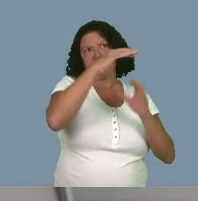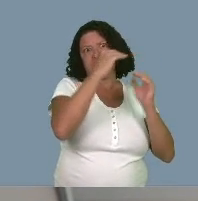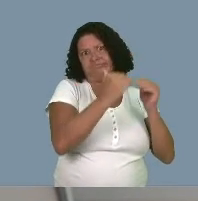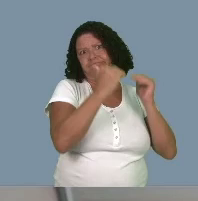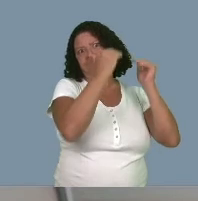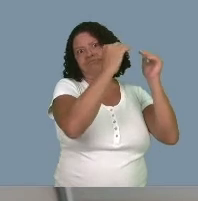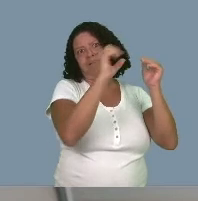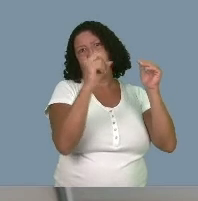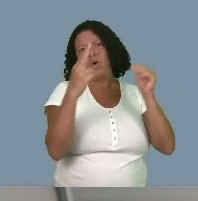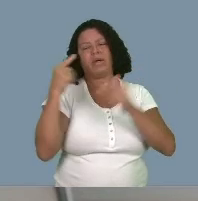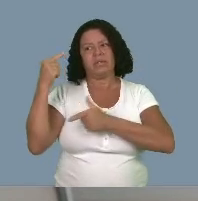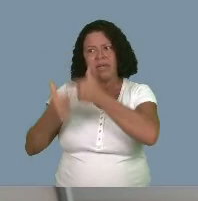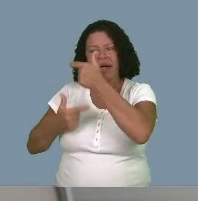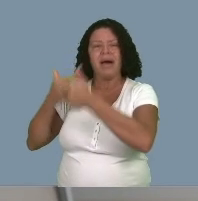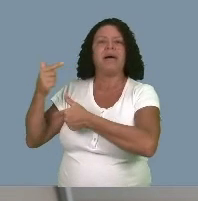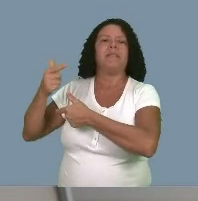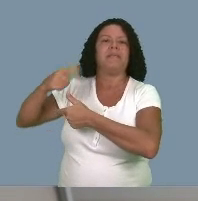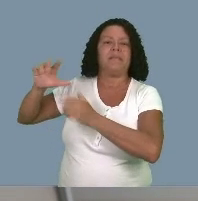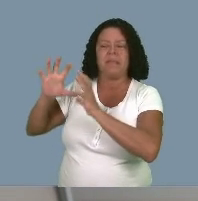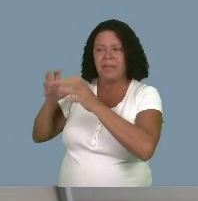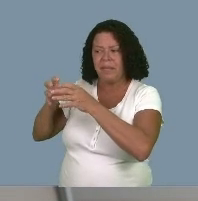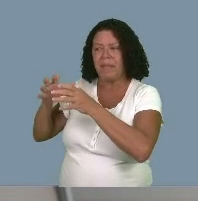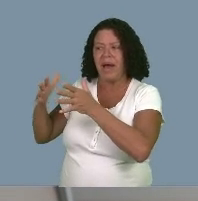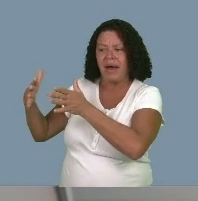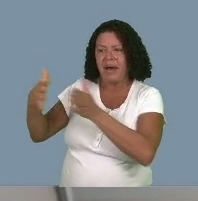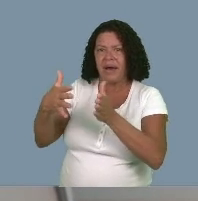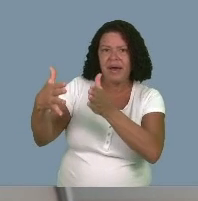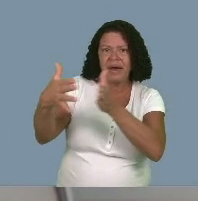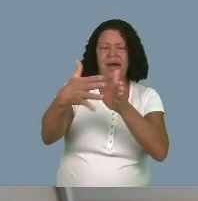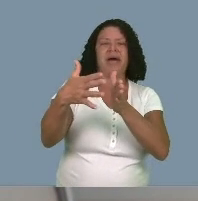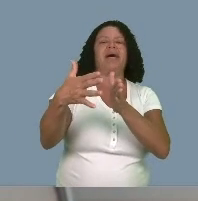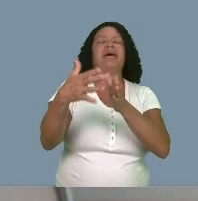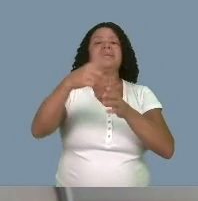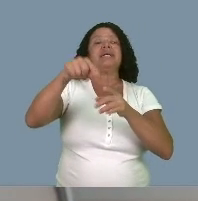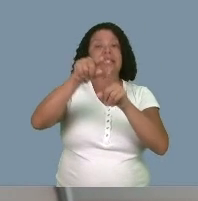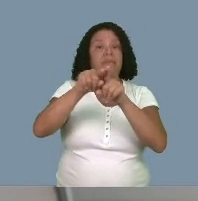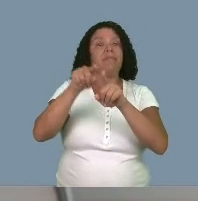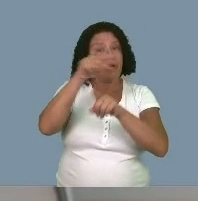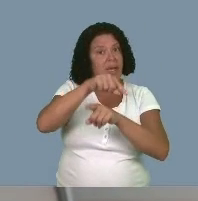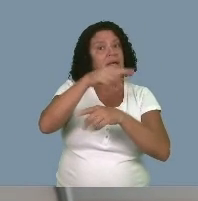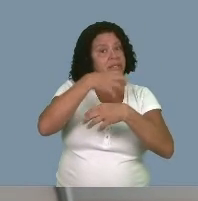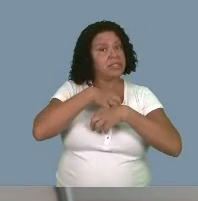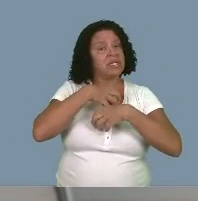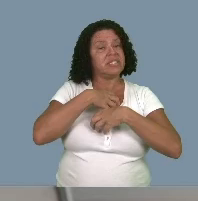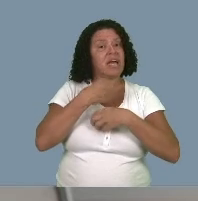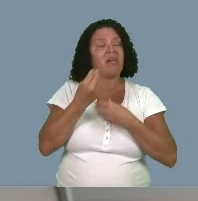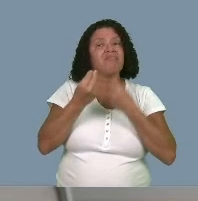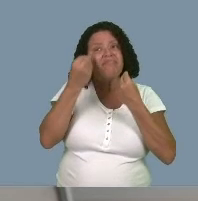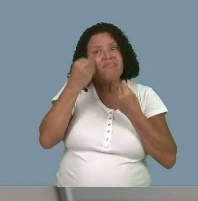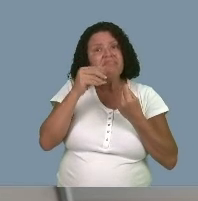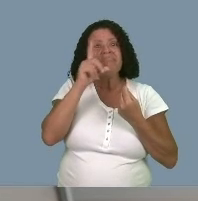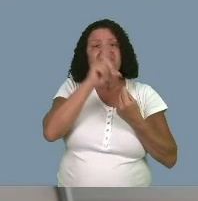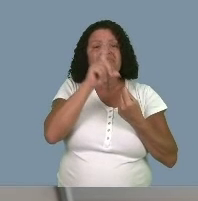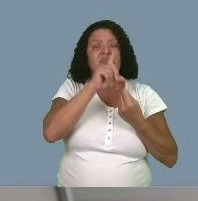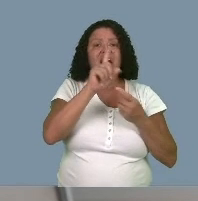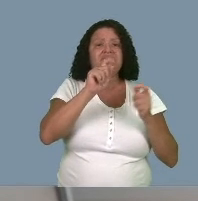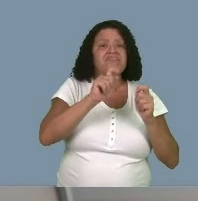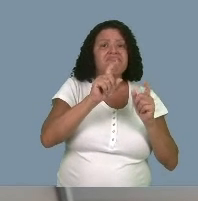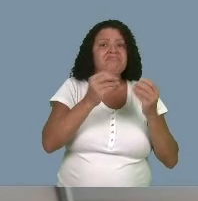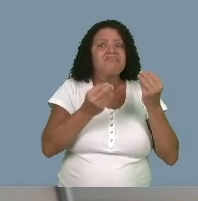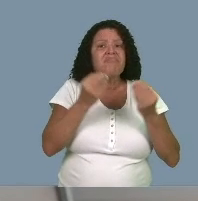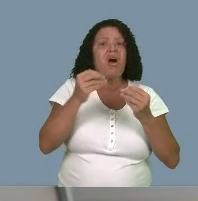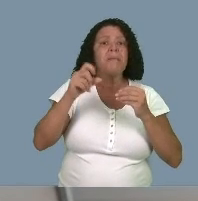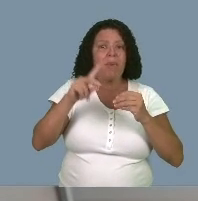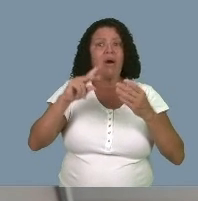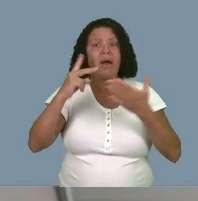ou de trabalhadores que estejam no caminho dessa iluminação, eles ainda se sentem falíveis, ainda se sentem capazes de